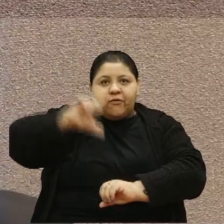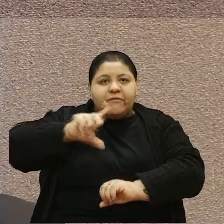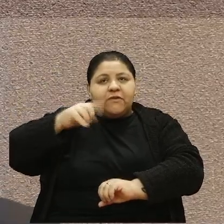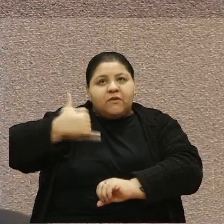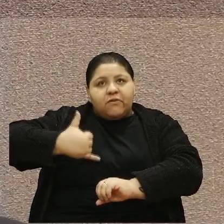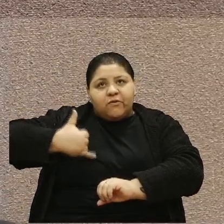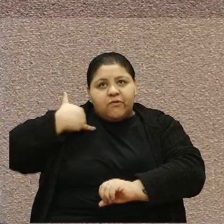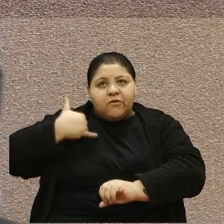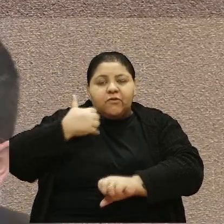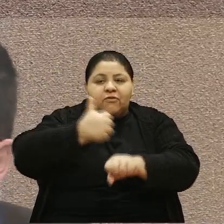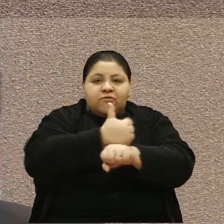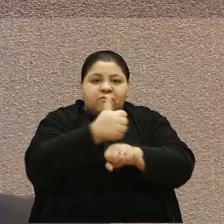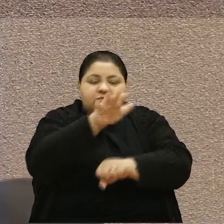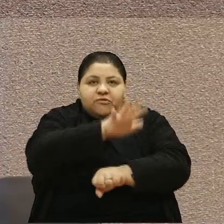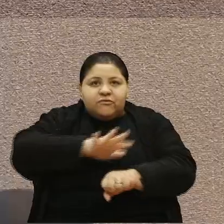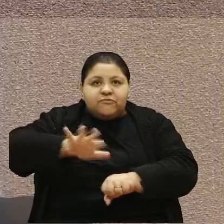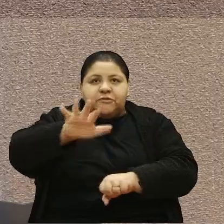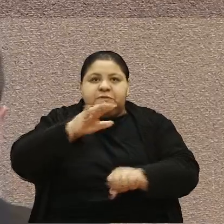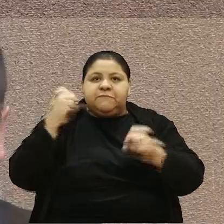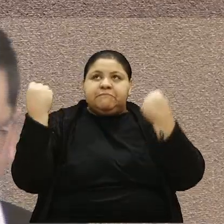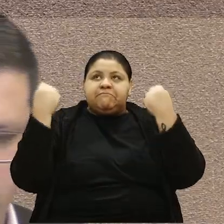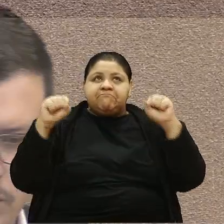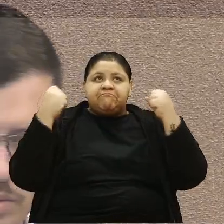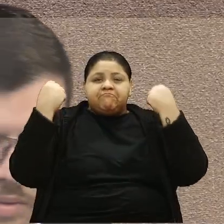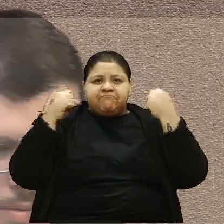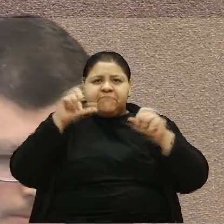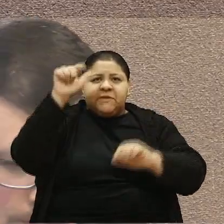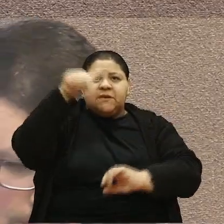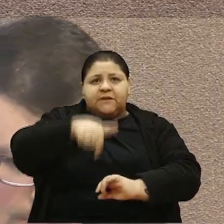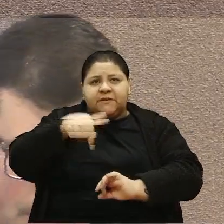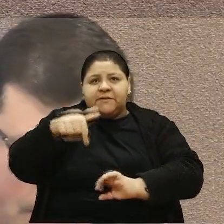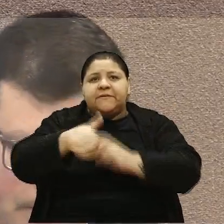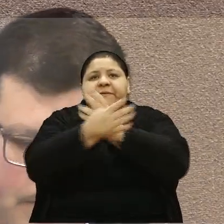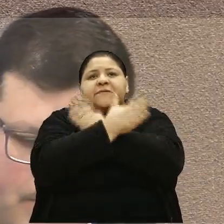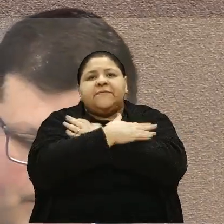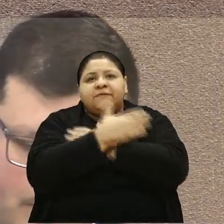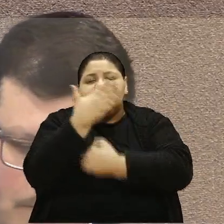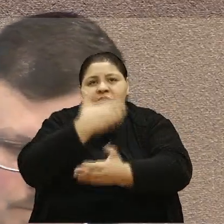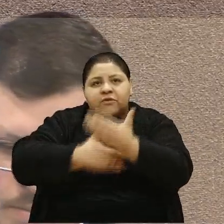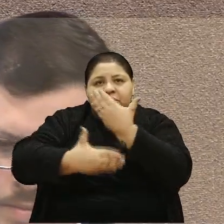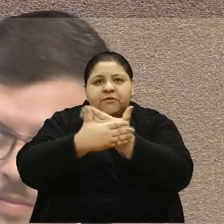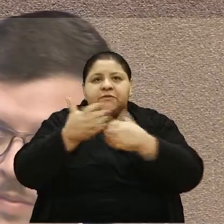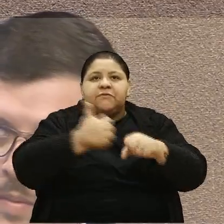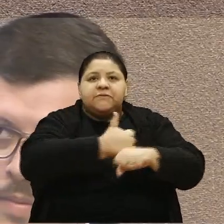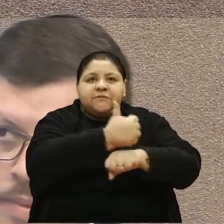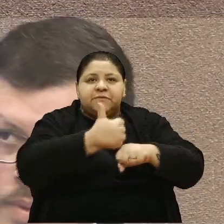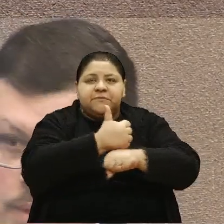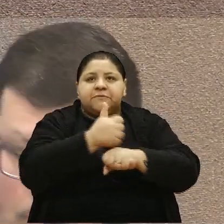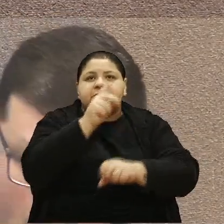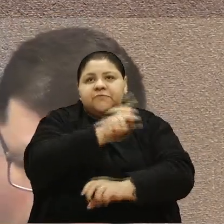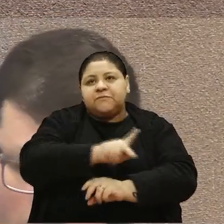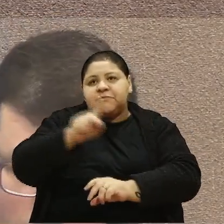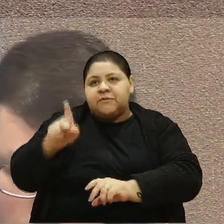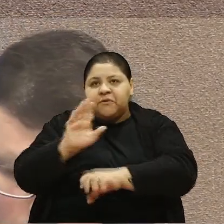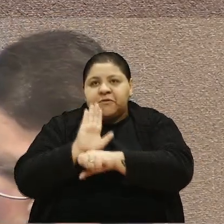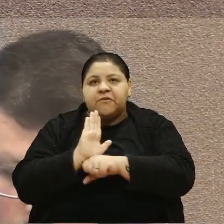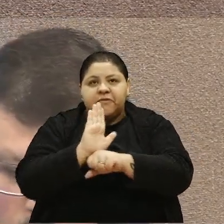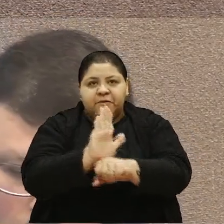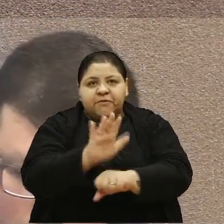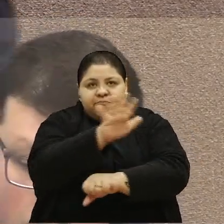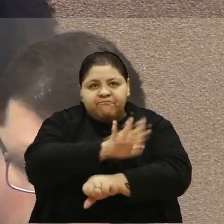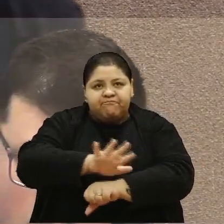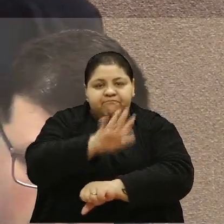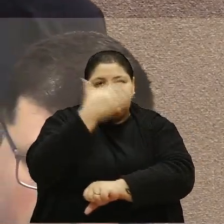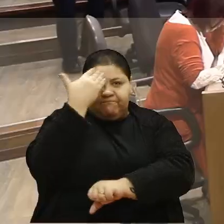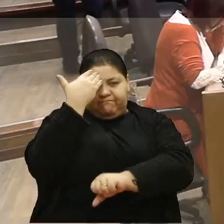orgulho de ser profissional da área de Educação Física e aqui vai o meu abraço a todos esses profissionais e professores que contribuem muito com a nossa área. Muito